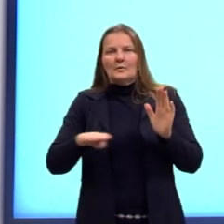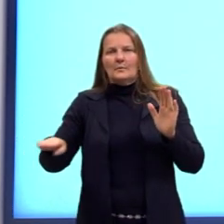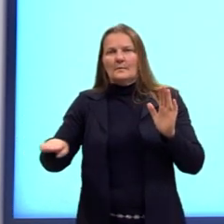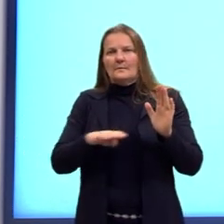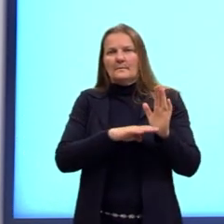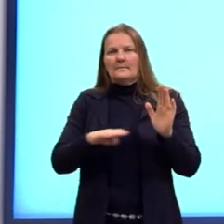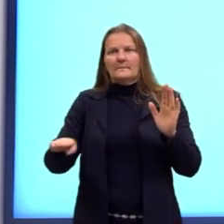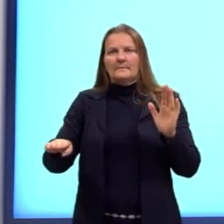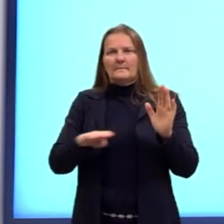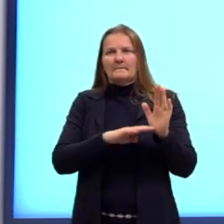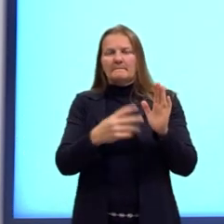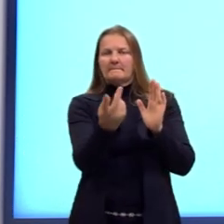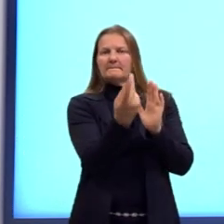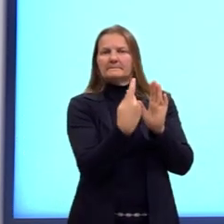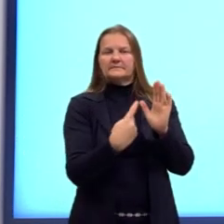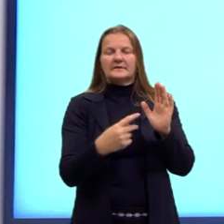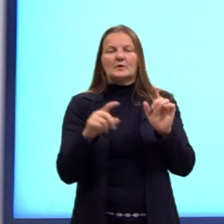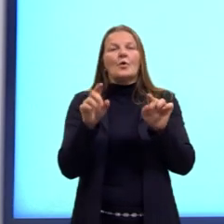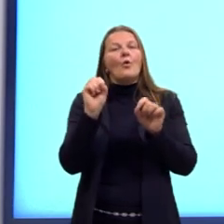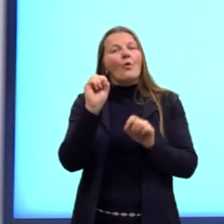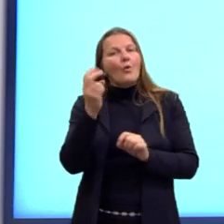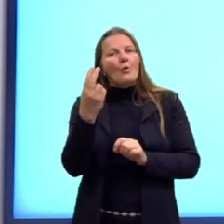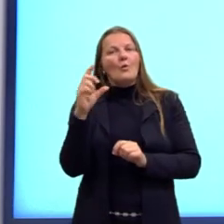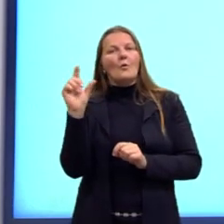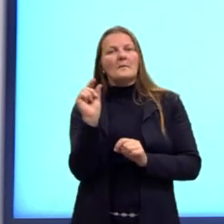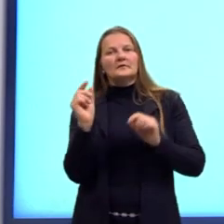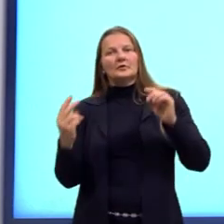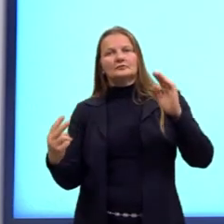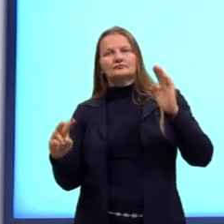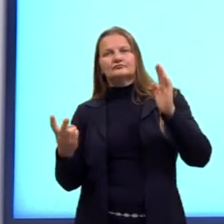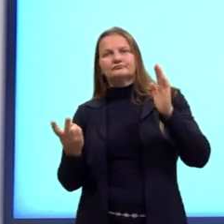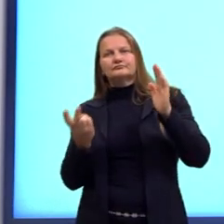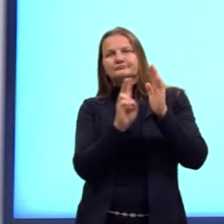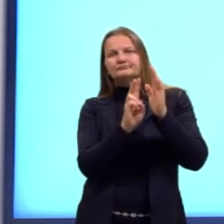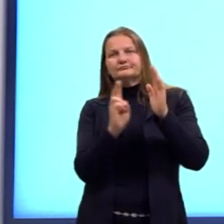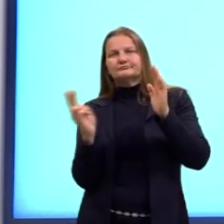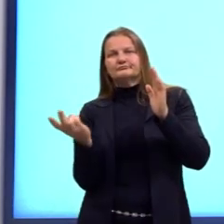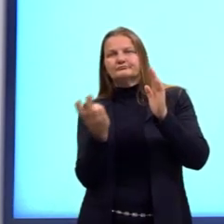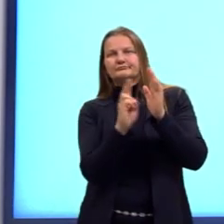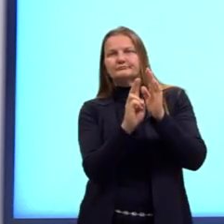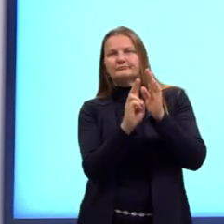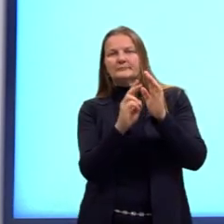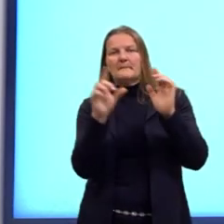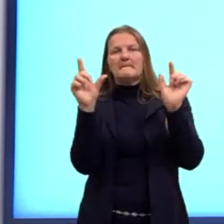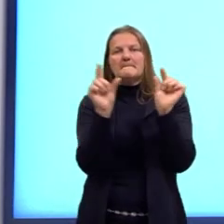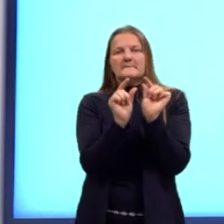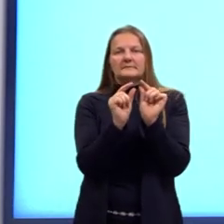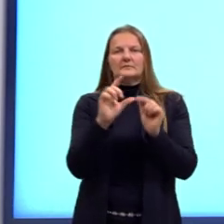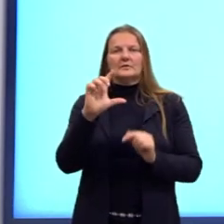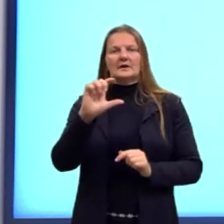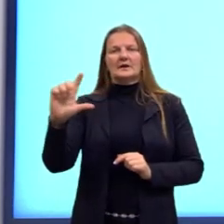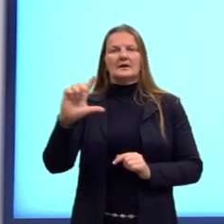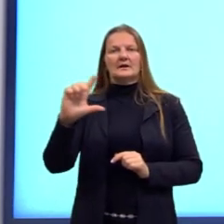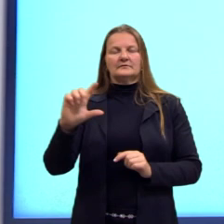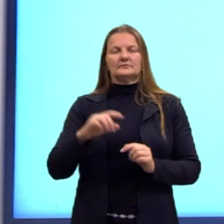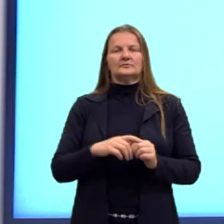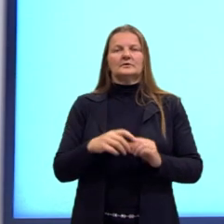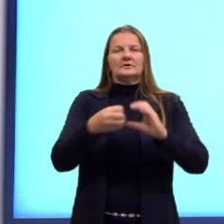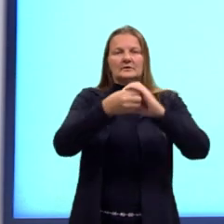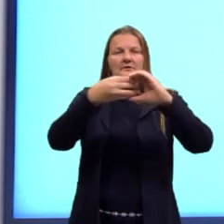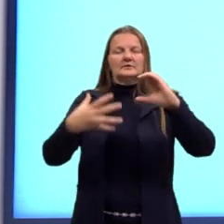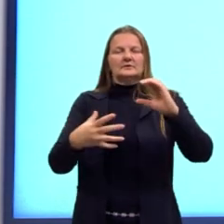ou ainda né o menor ângulo fica oposto ao menor lado essas propriedades está